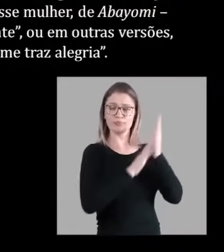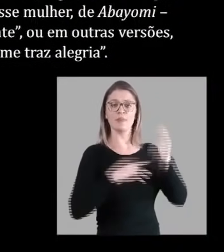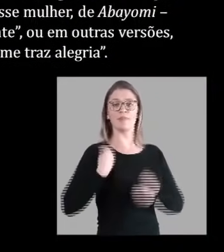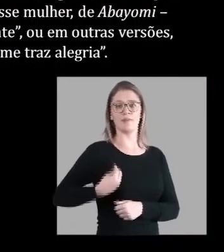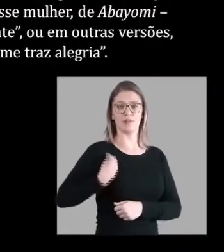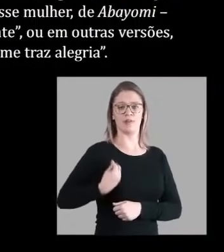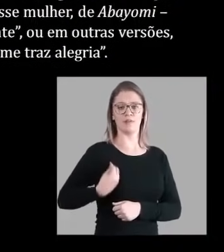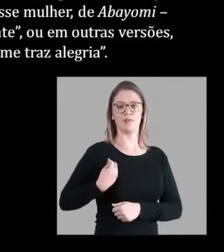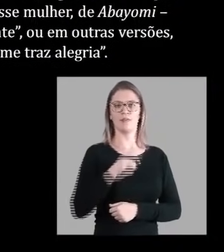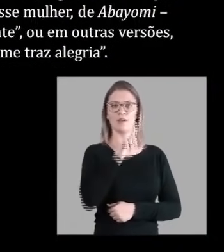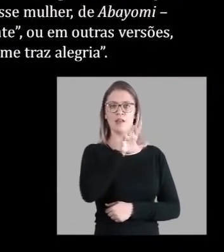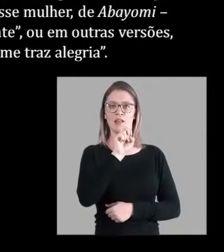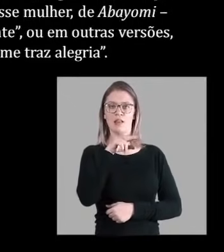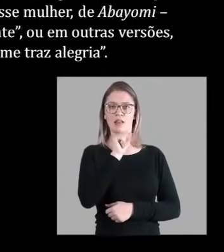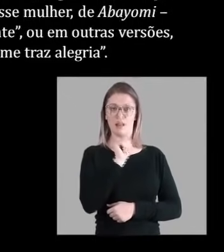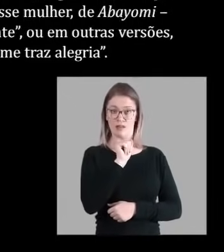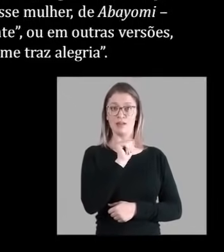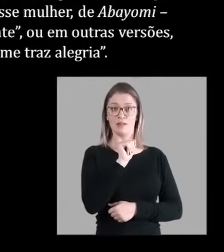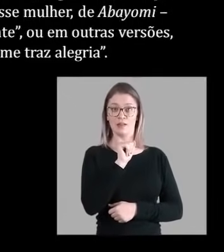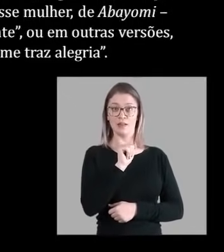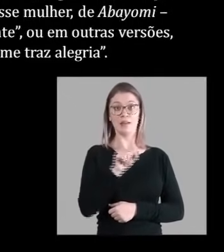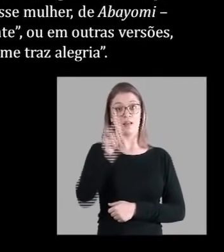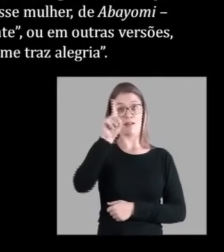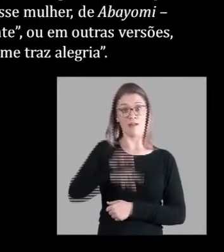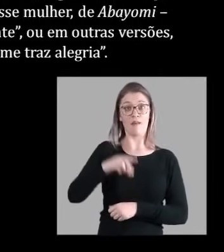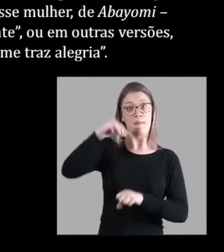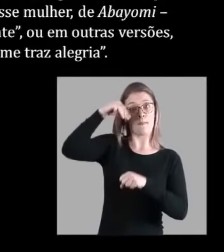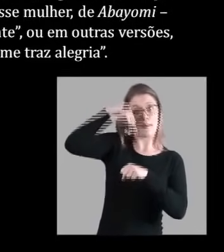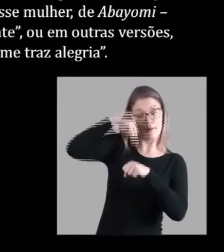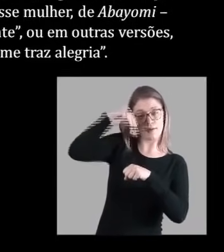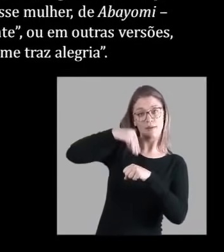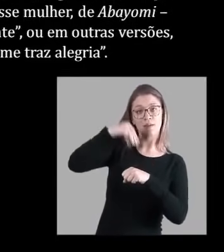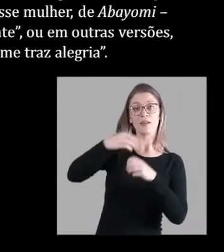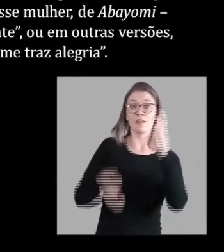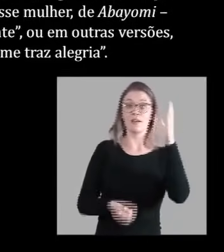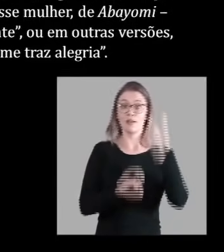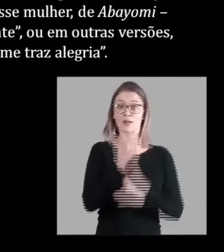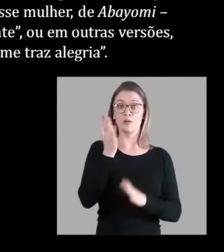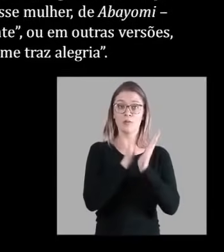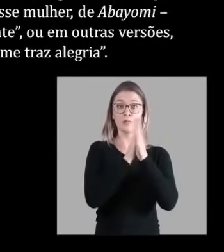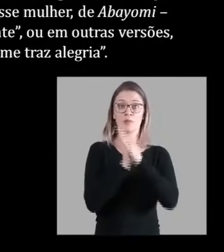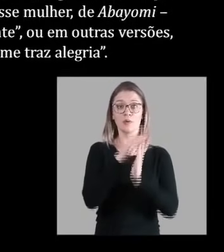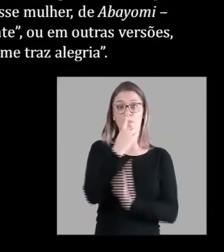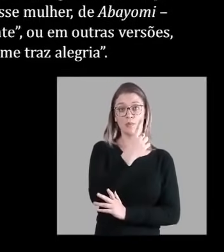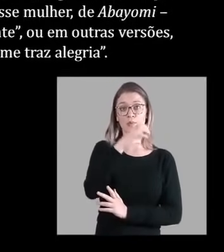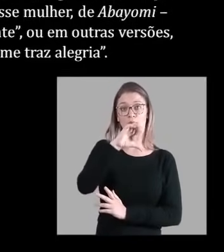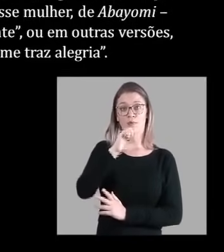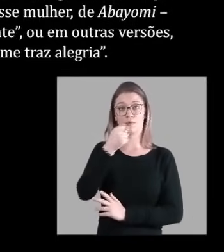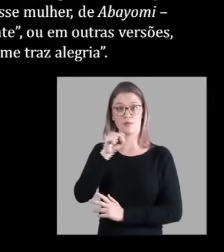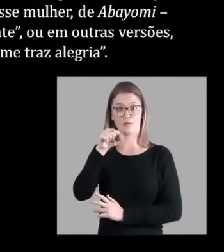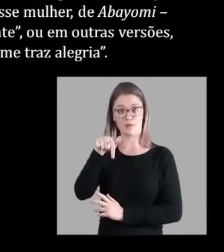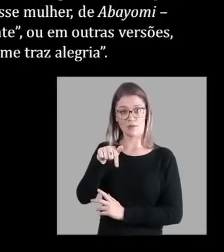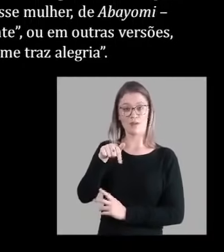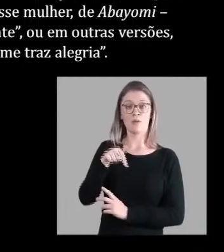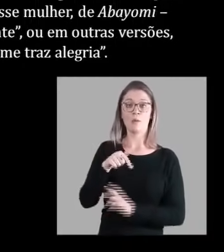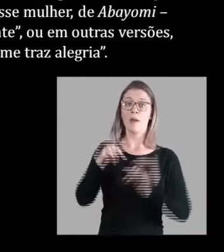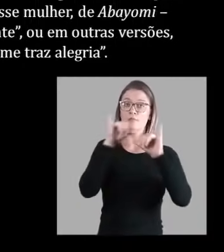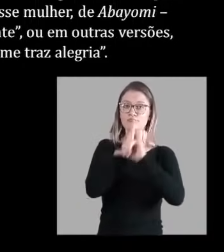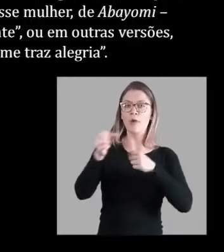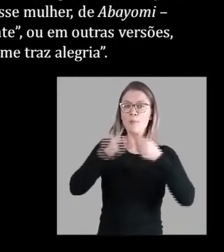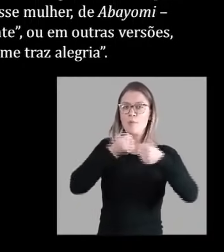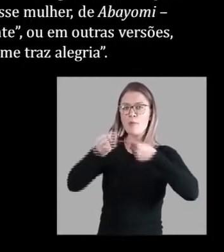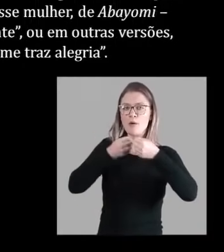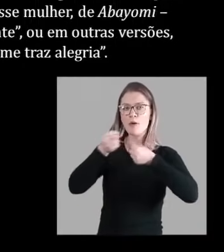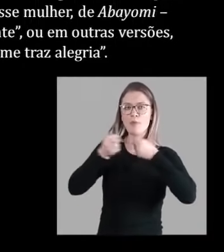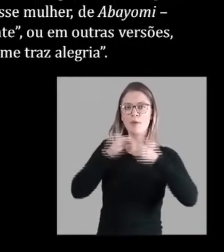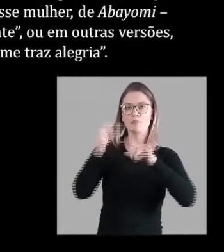ainda negam a autoria de uma artesã ainda viva. Lena, no caso o apelido da Valdilena Martins, que é maranhense, criou a boneca